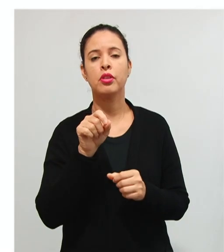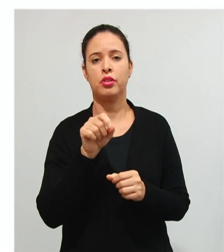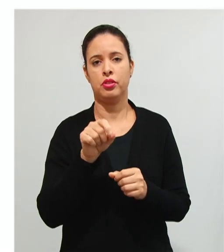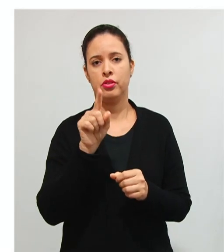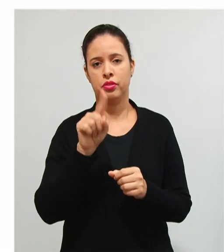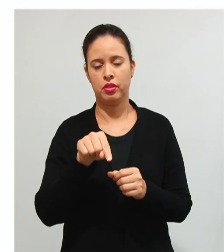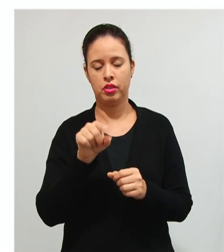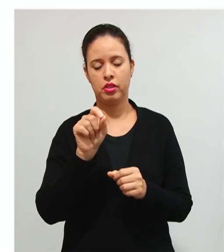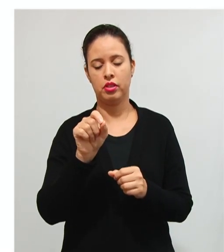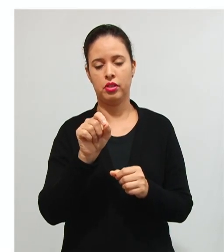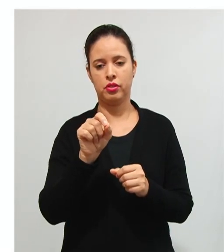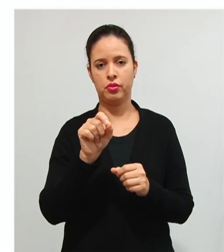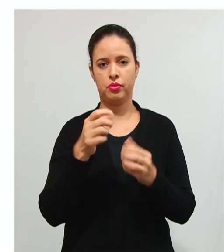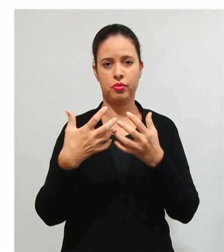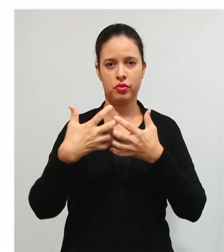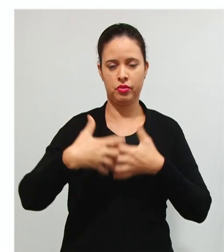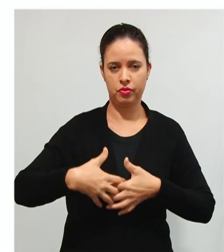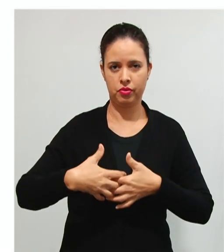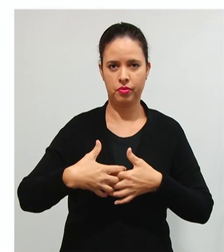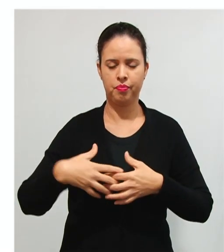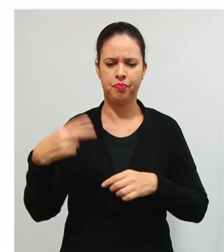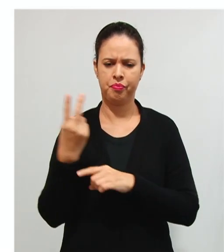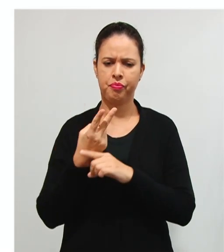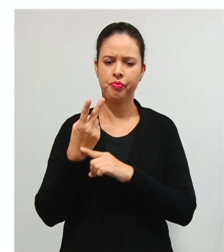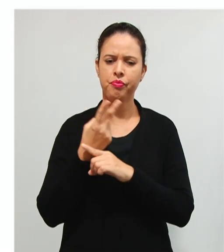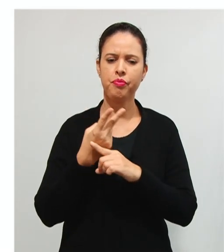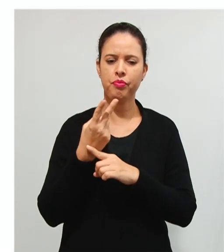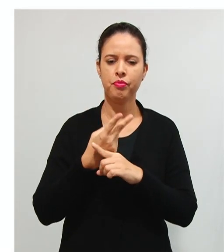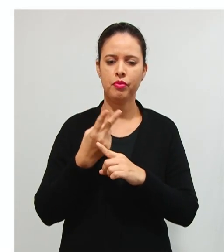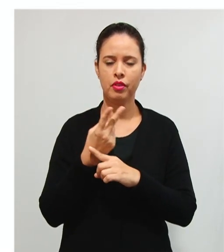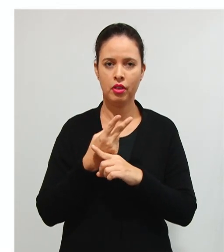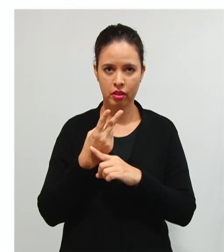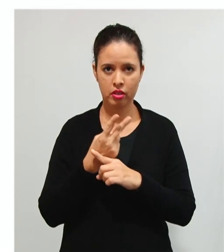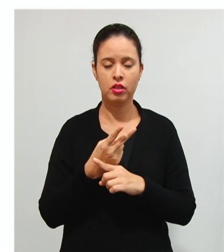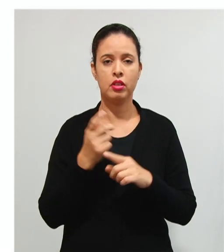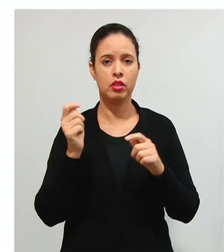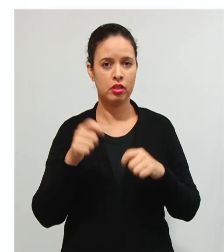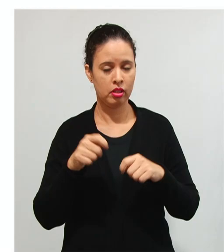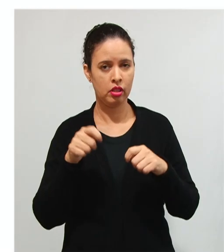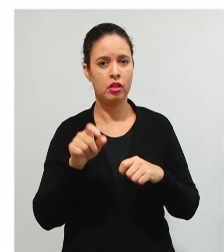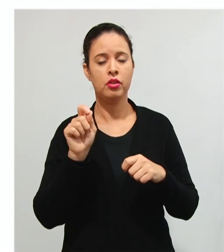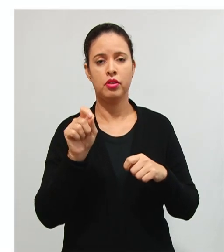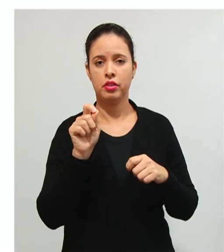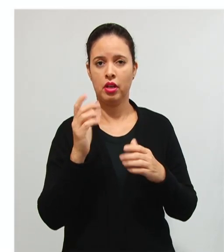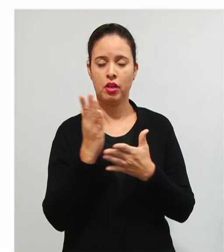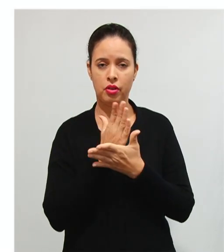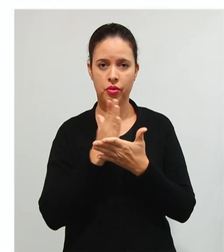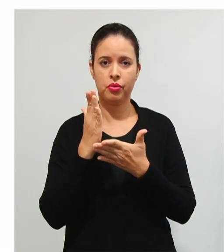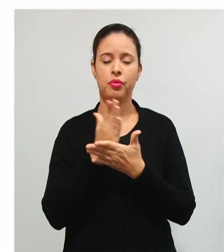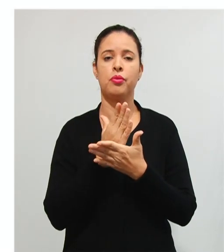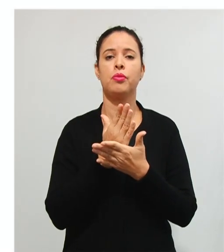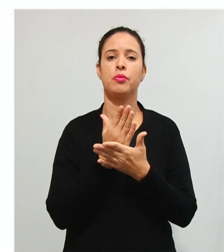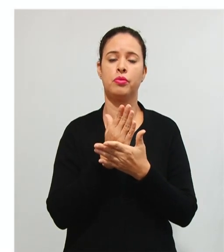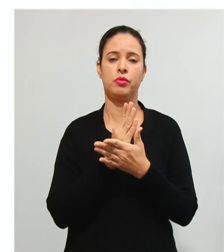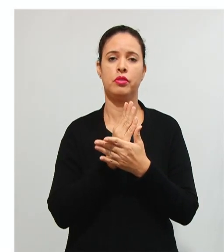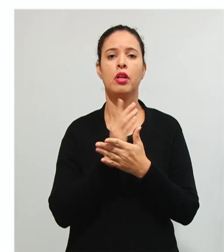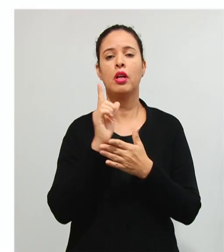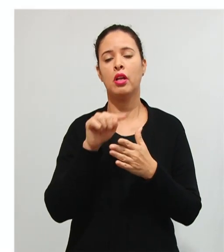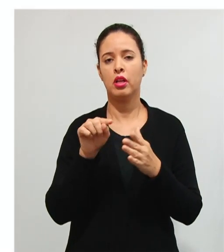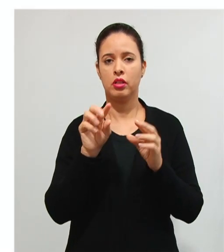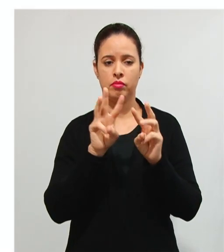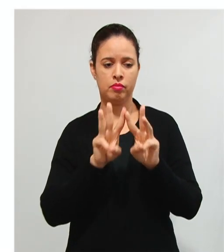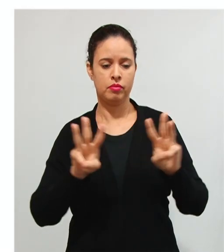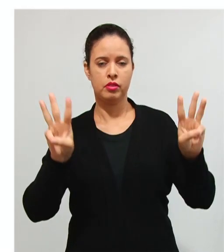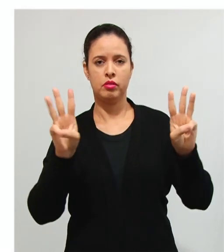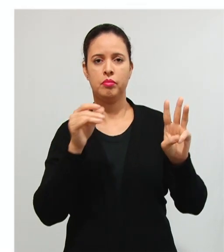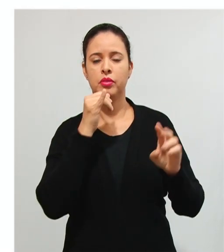ifro.edu.br. Essa opção de busca também pode ser feita para determinados domínios. Por exemplo, eu só quero buscar